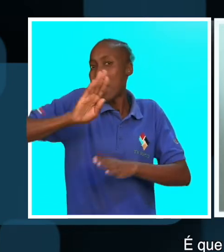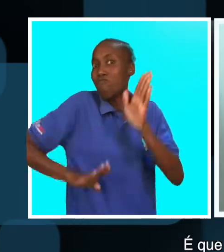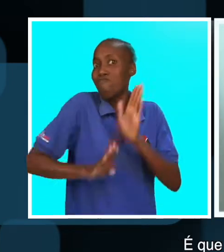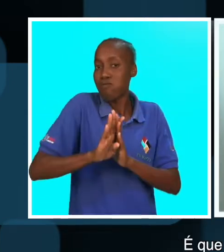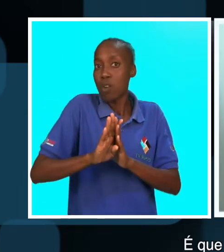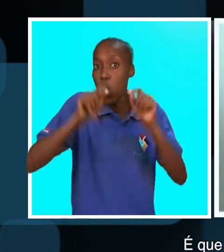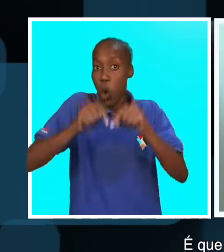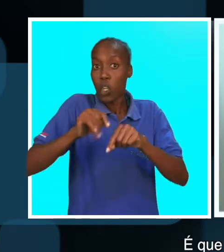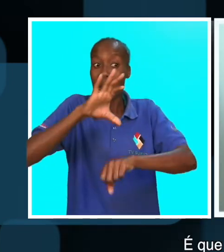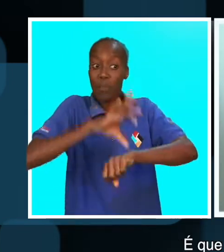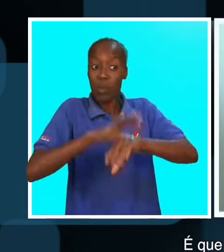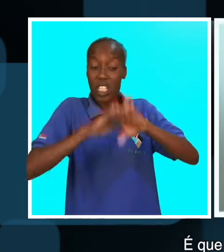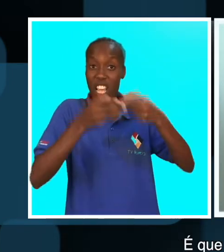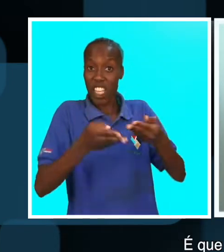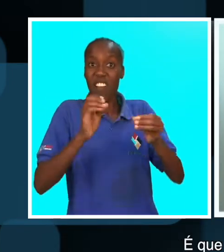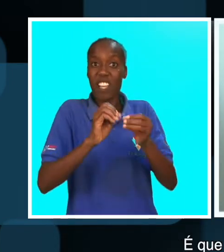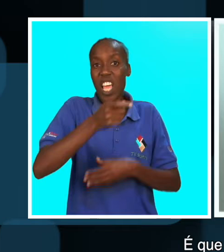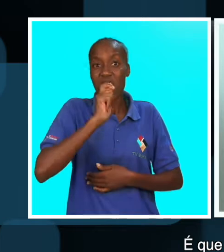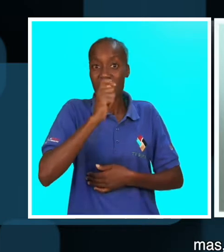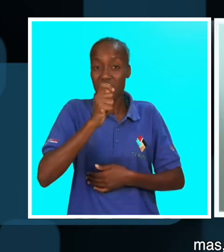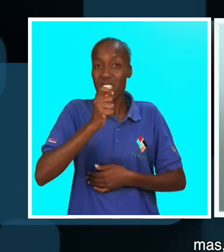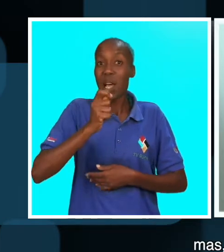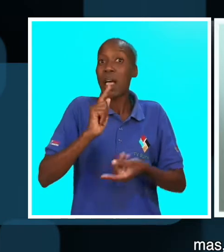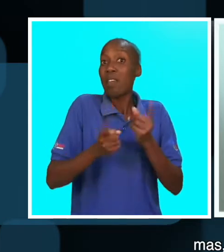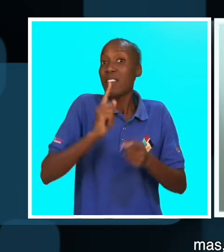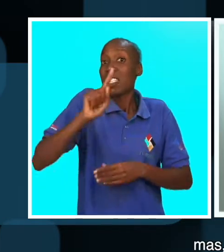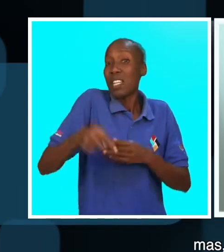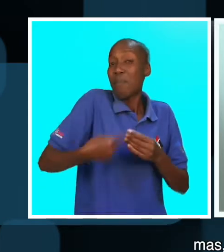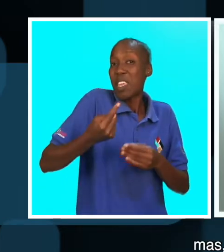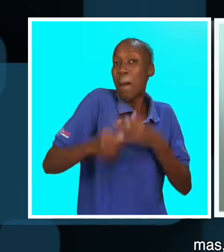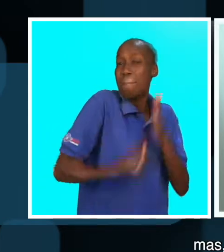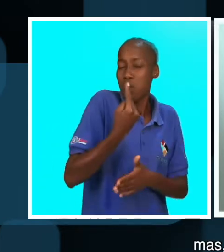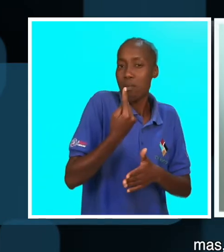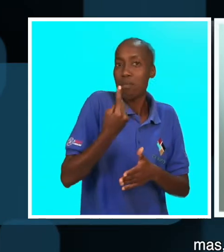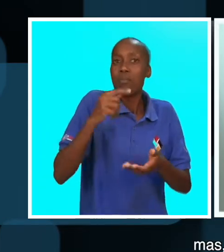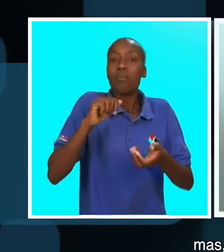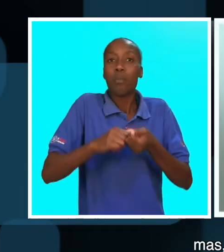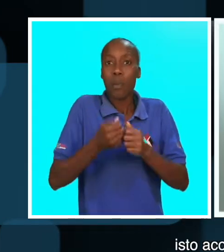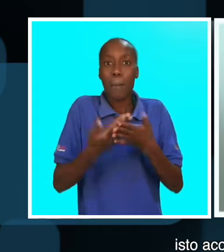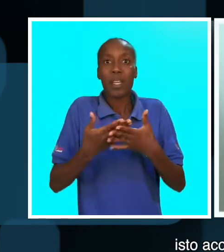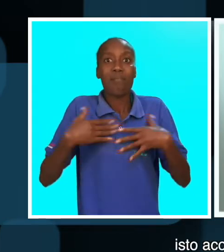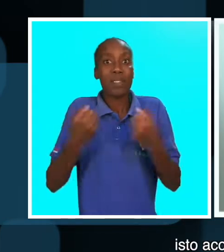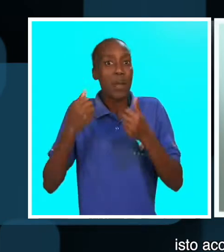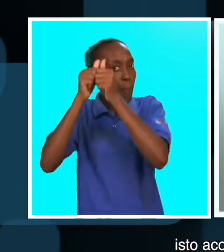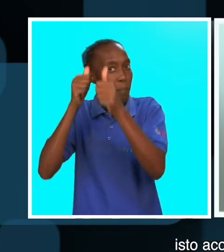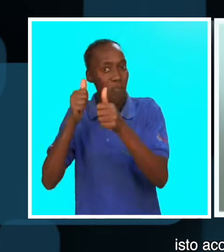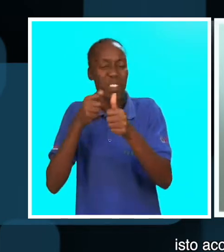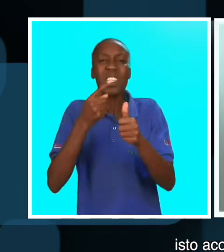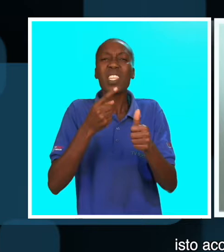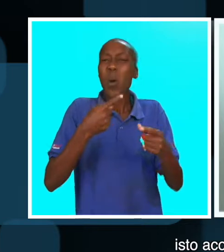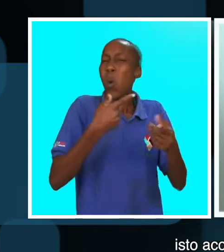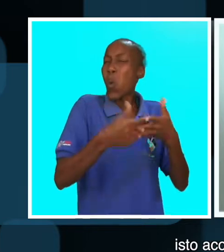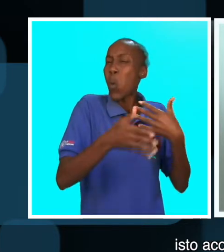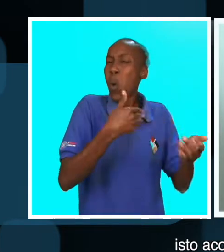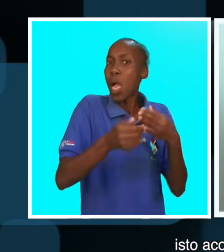É que O Abdul hoje está aqui A fazer uma entrevista Mas amanhã pode ter Um problema de saúde mental Isto acontece com qualquer um